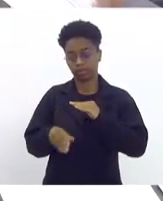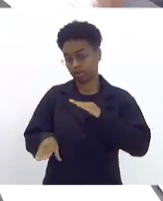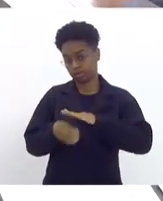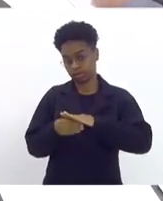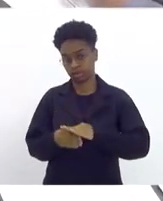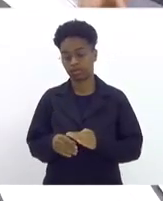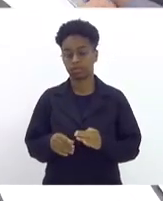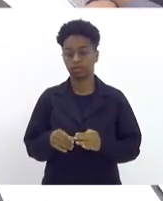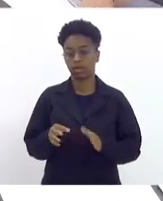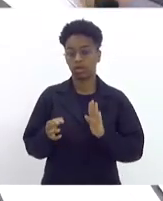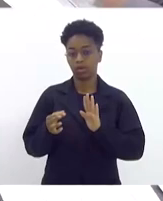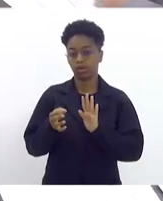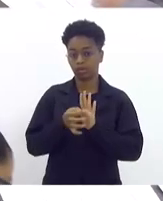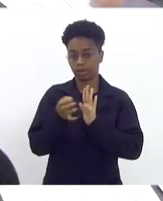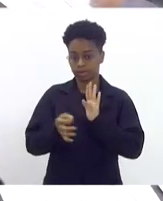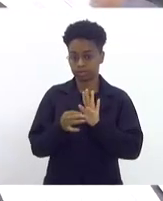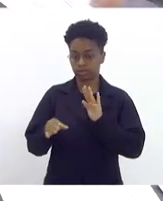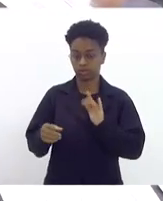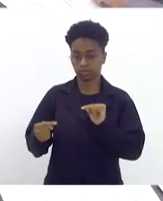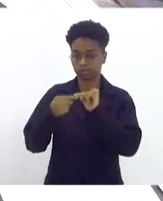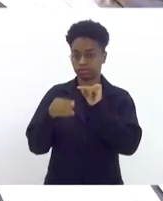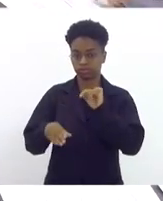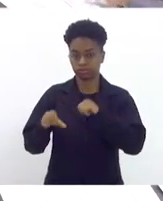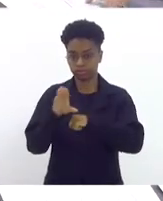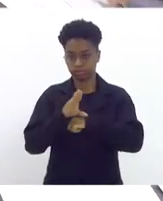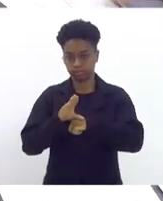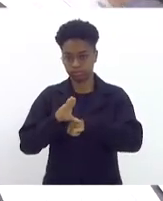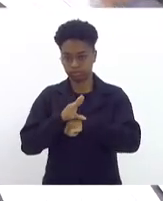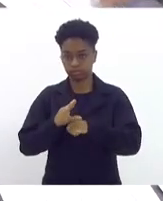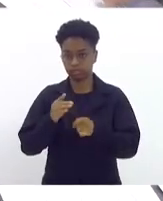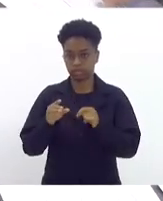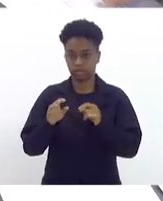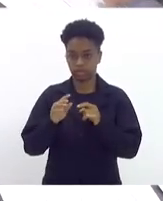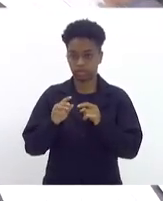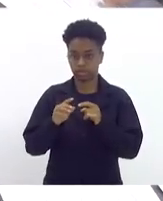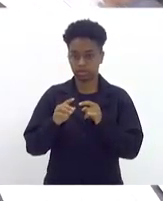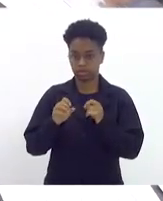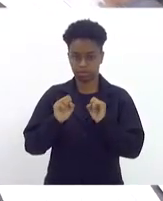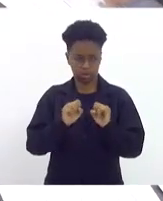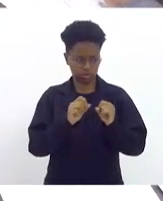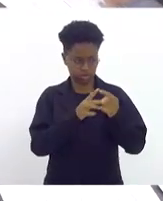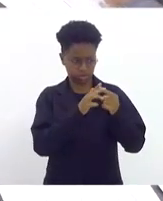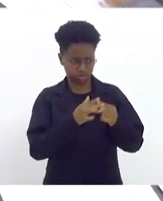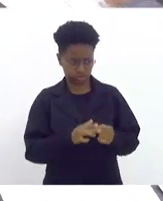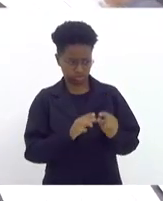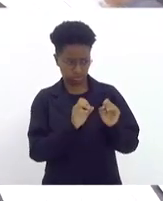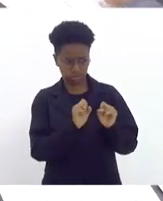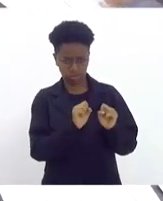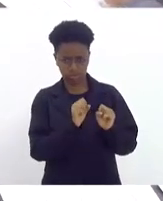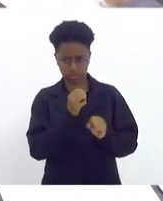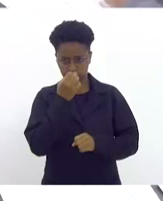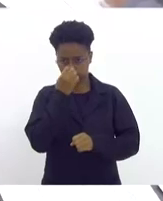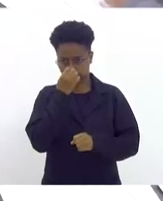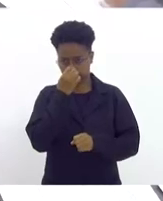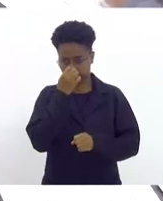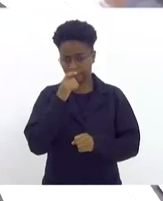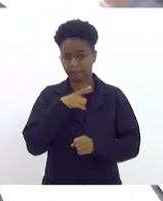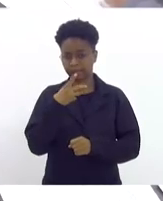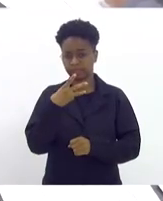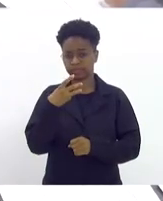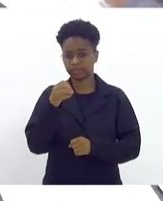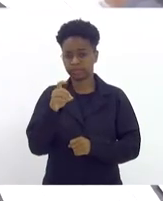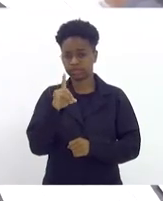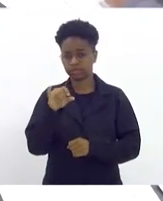parecia pela constitucionalidade com emendas em discussão A gente pode a gente pode mexer nisso pessoal tem 30 dias